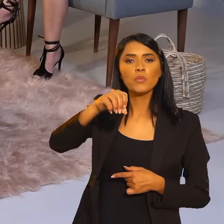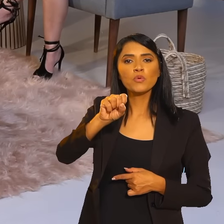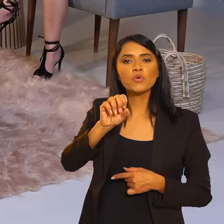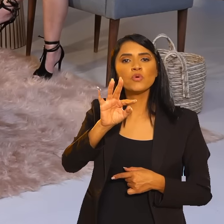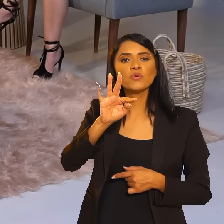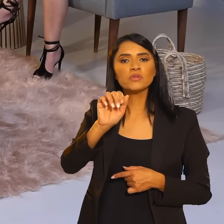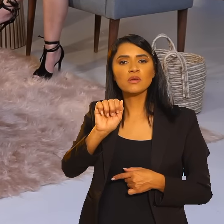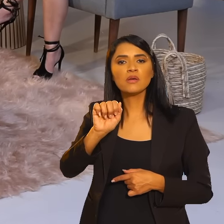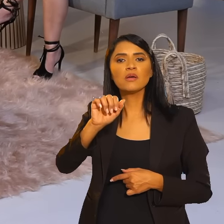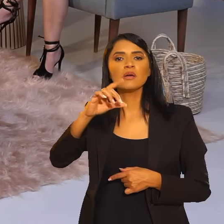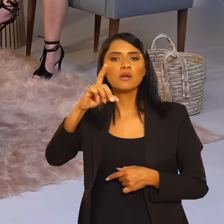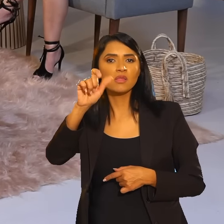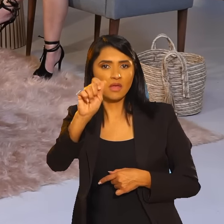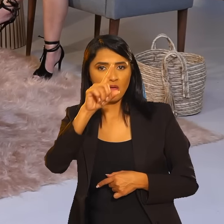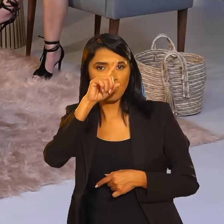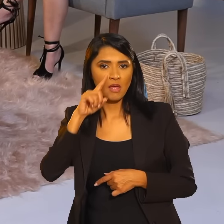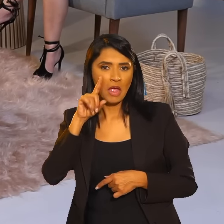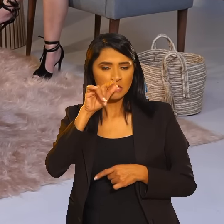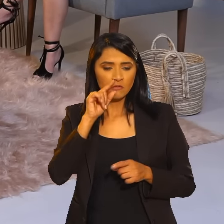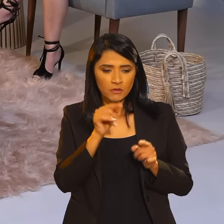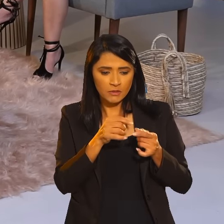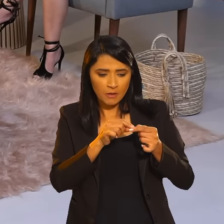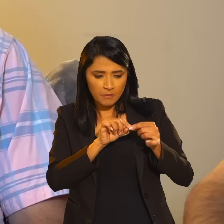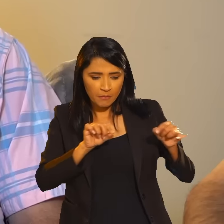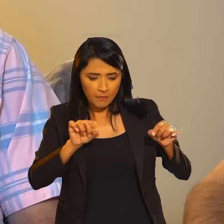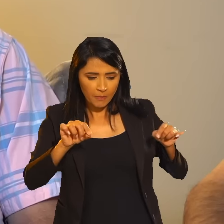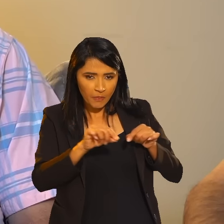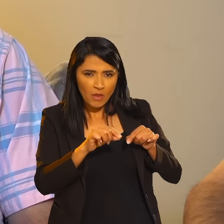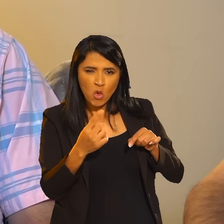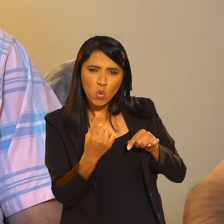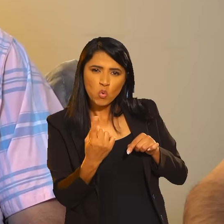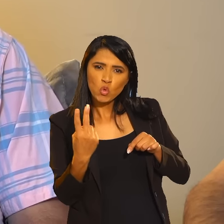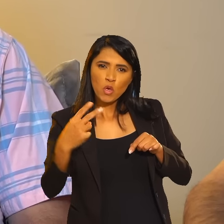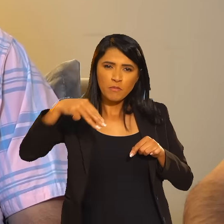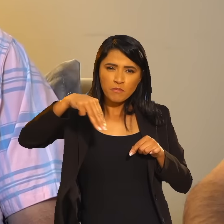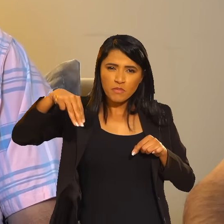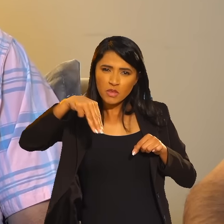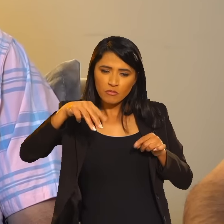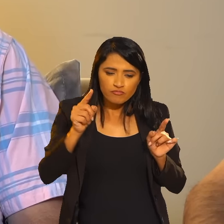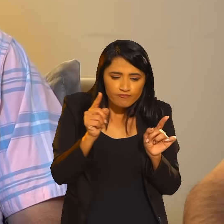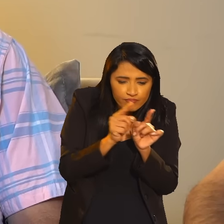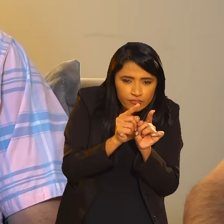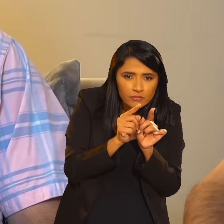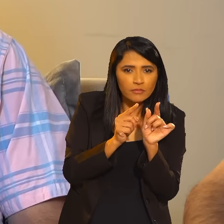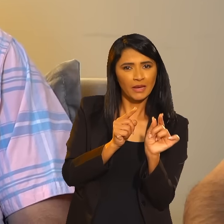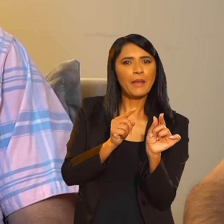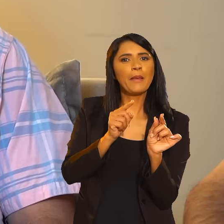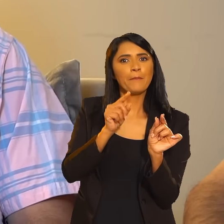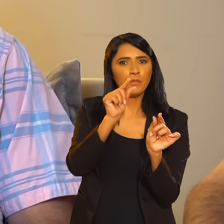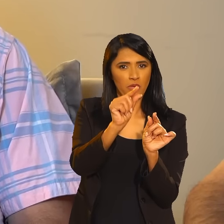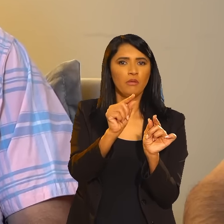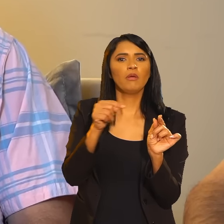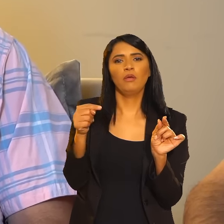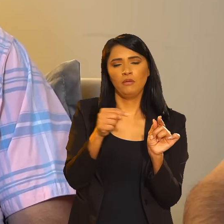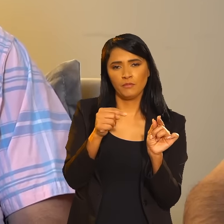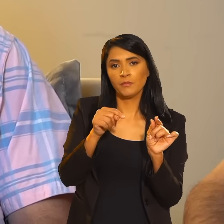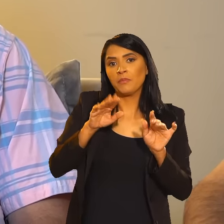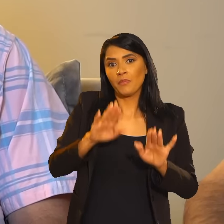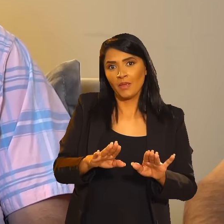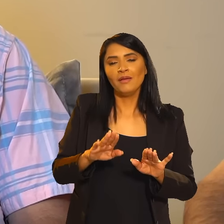grão de mostarda, ele, se você for medir, ele tem 1 a 2 milímetros de tamanho, né? É muito